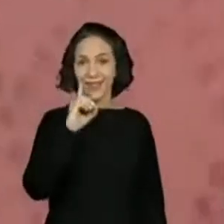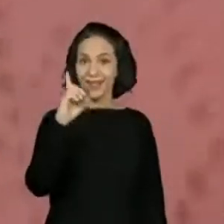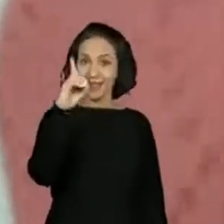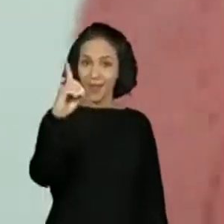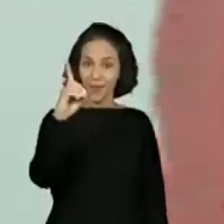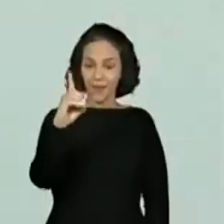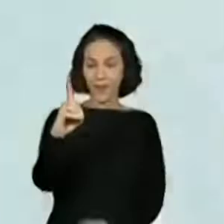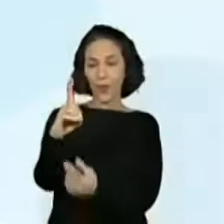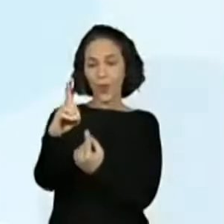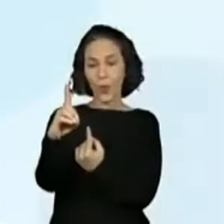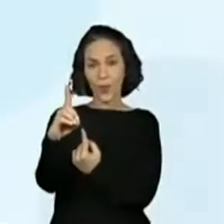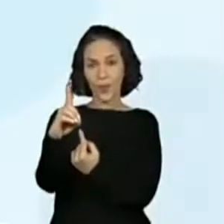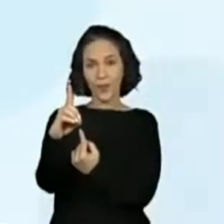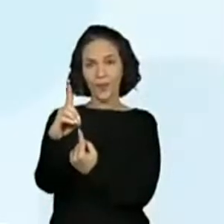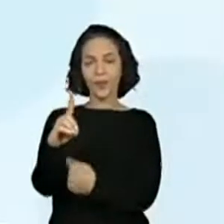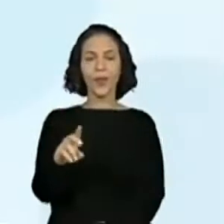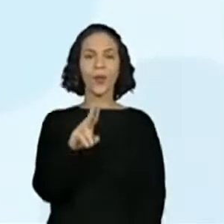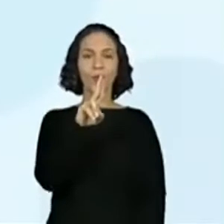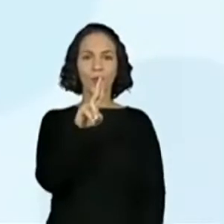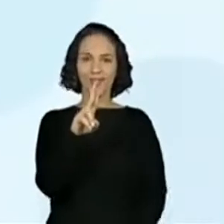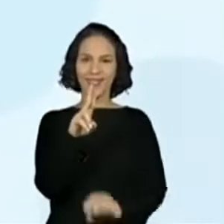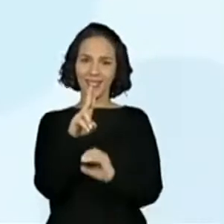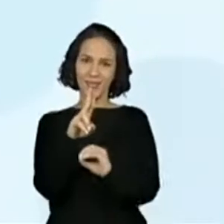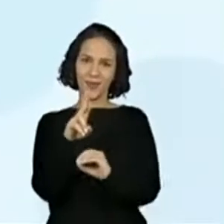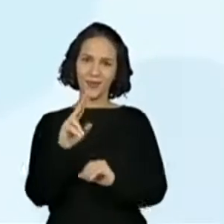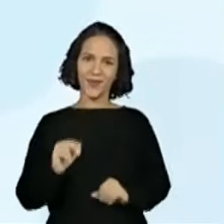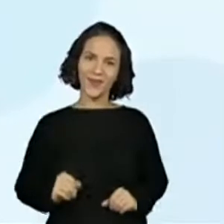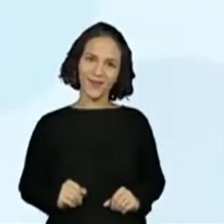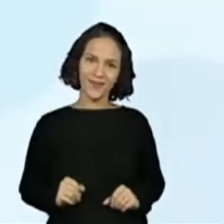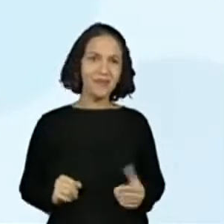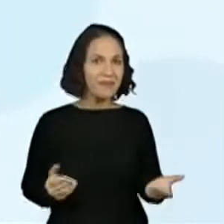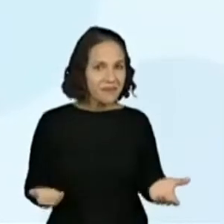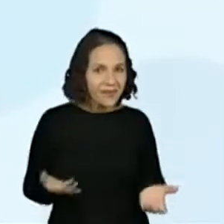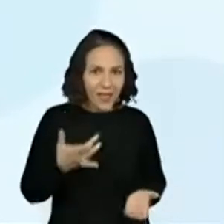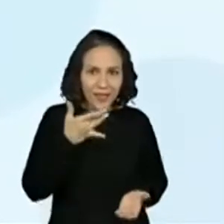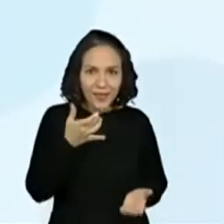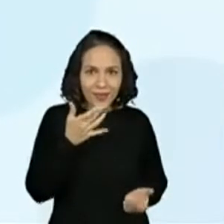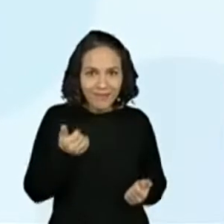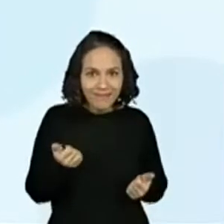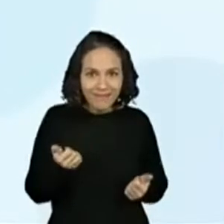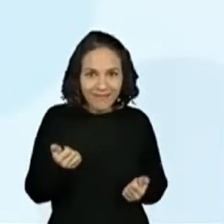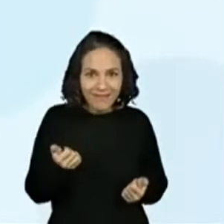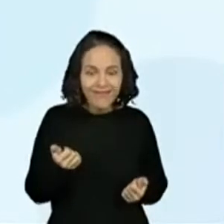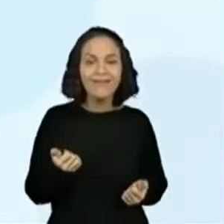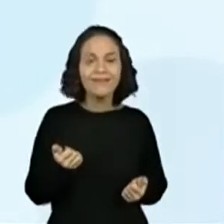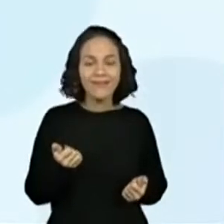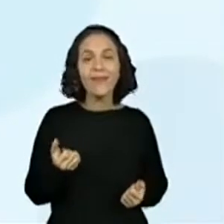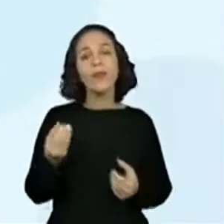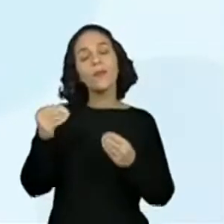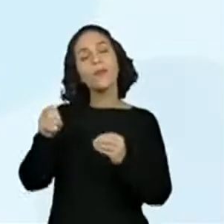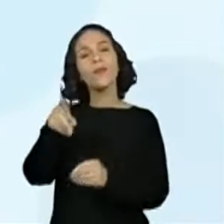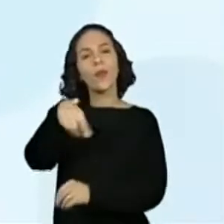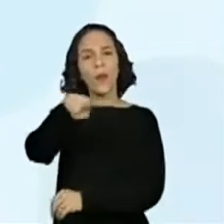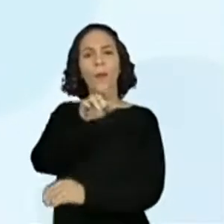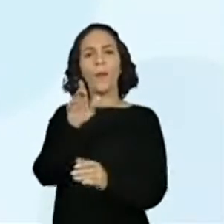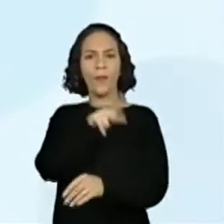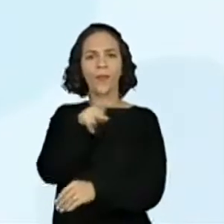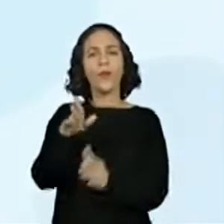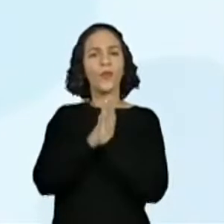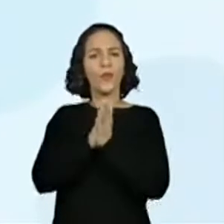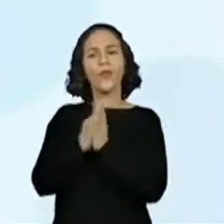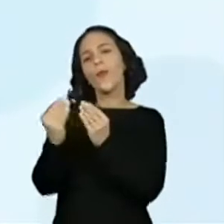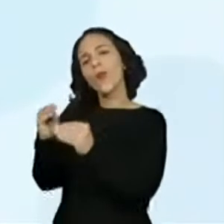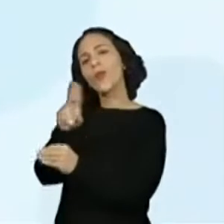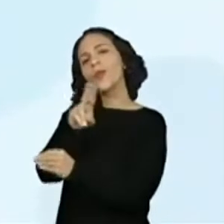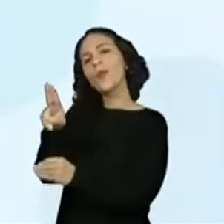fácil. Muito fácil. Tenho certeza que os alunos estão acompanhando aí. Coloquem o nome dos alunos aí que estão acompanhando. Ó, o Miguel,